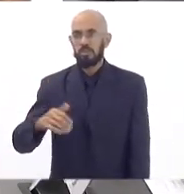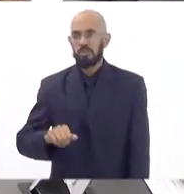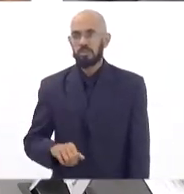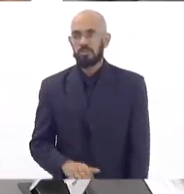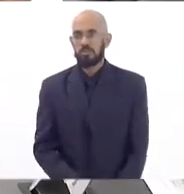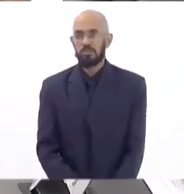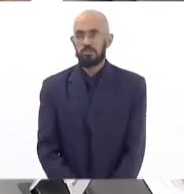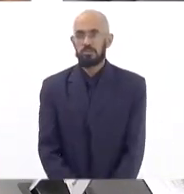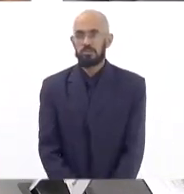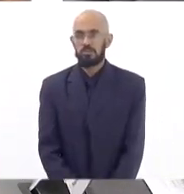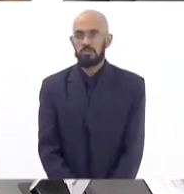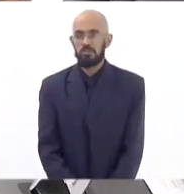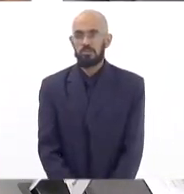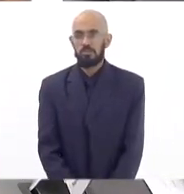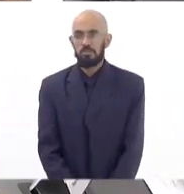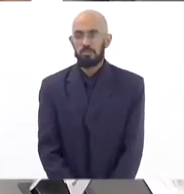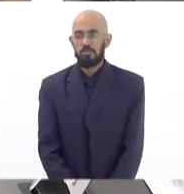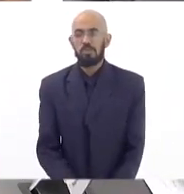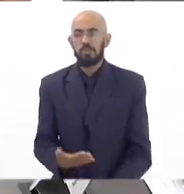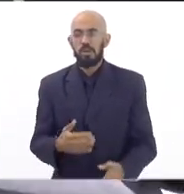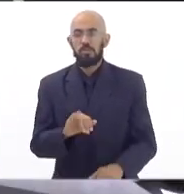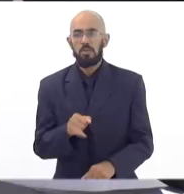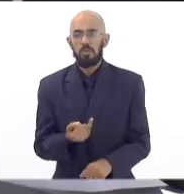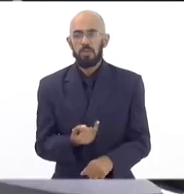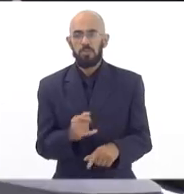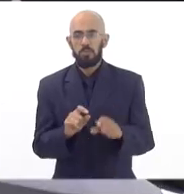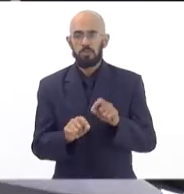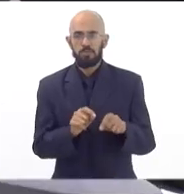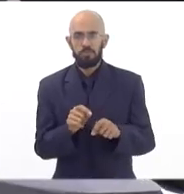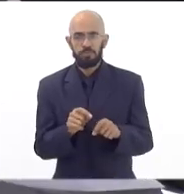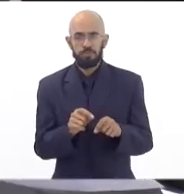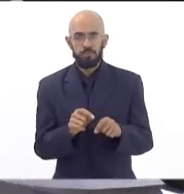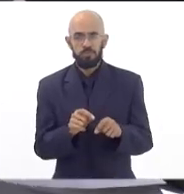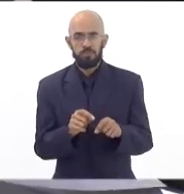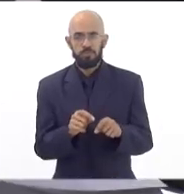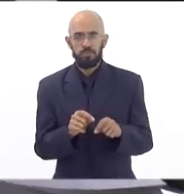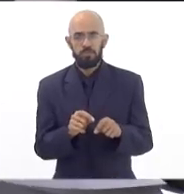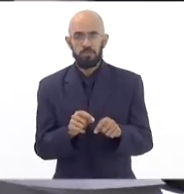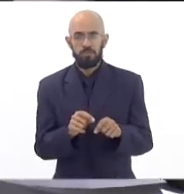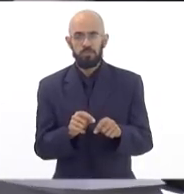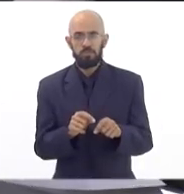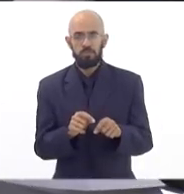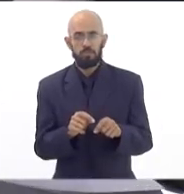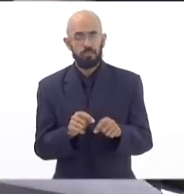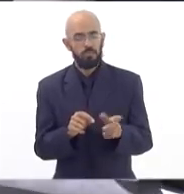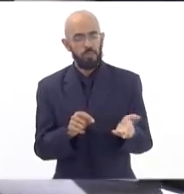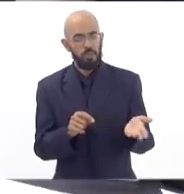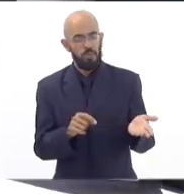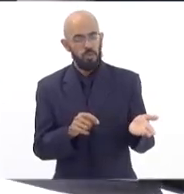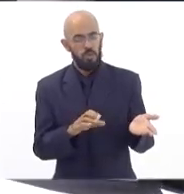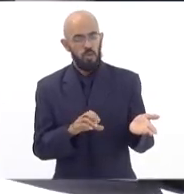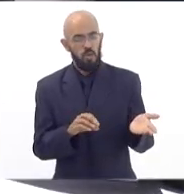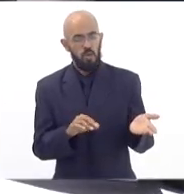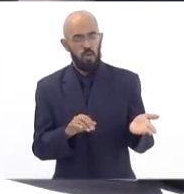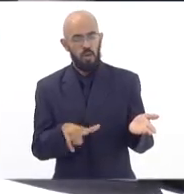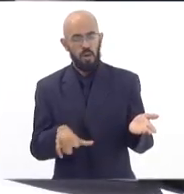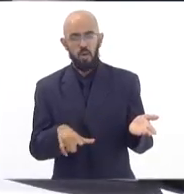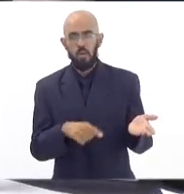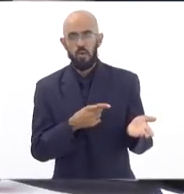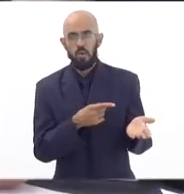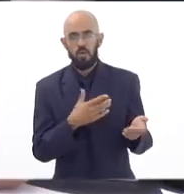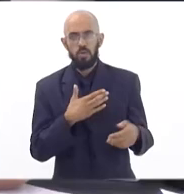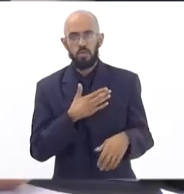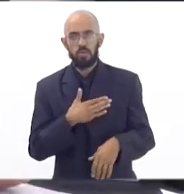teve as portas em seguida Eu também coloco janela aproveitar sem desmerecer Nobre colonial de Polícia Militar